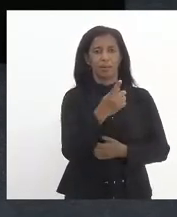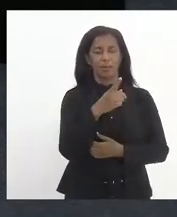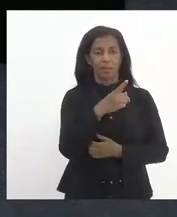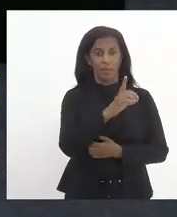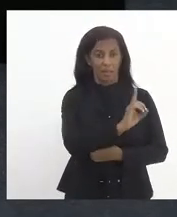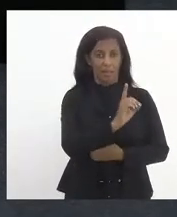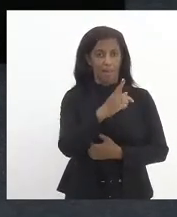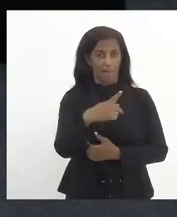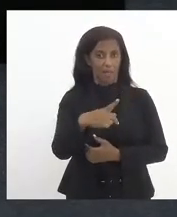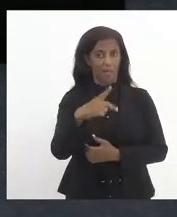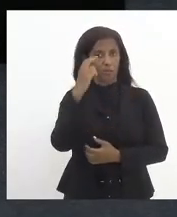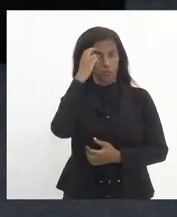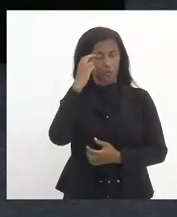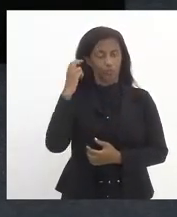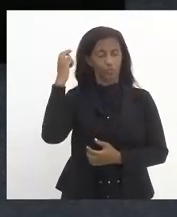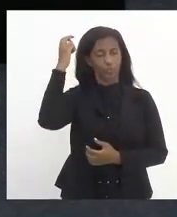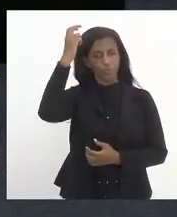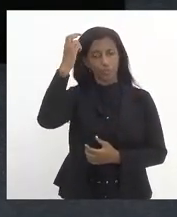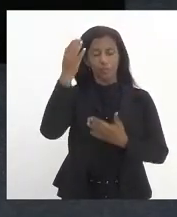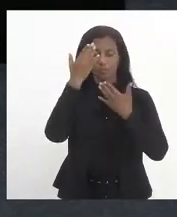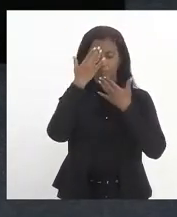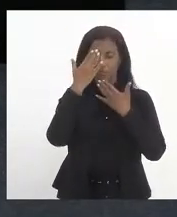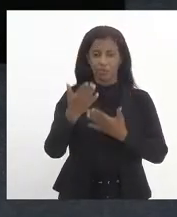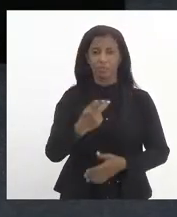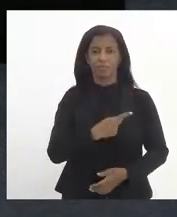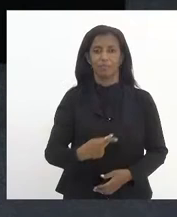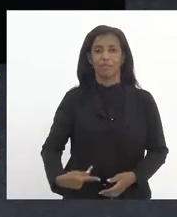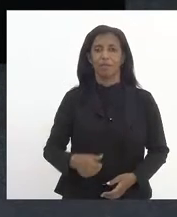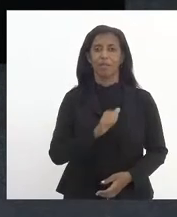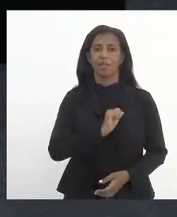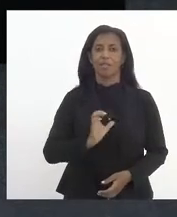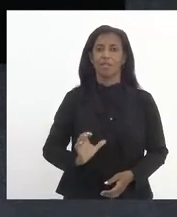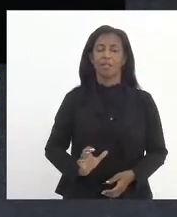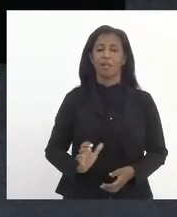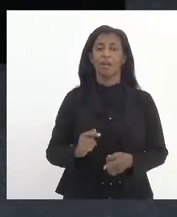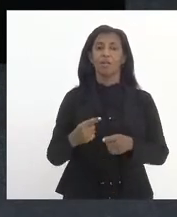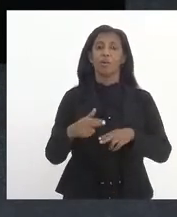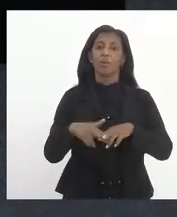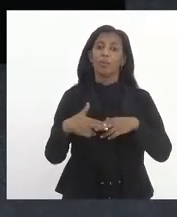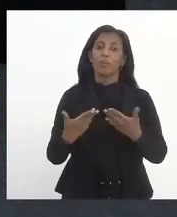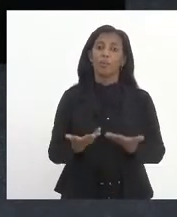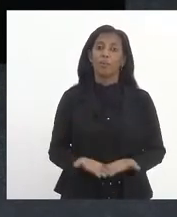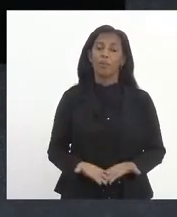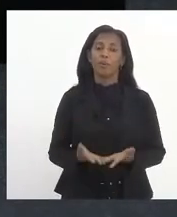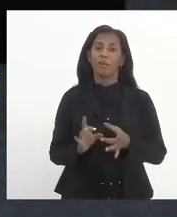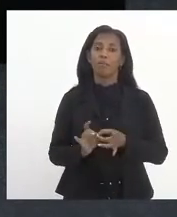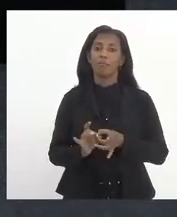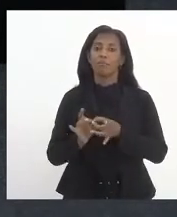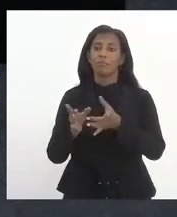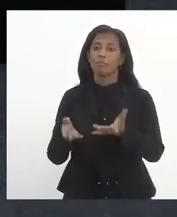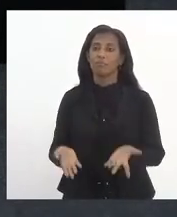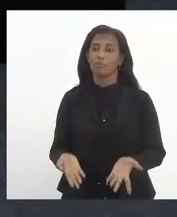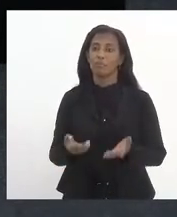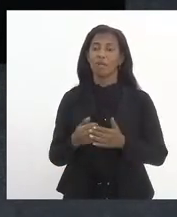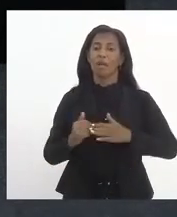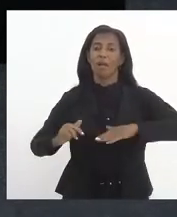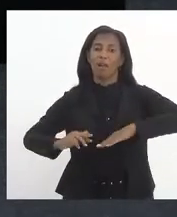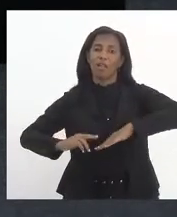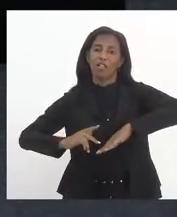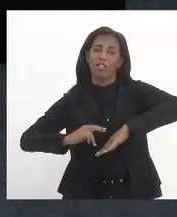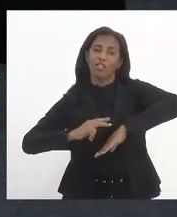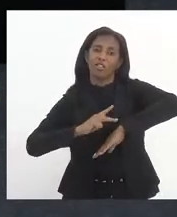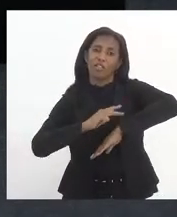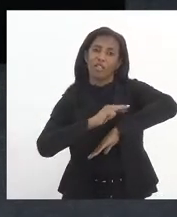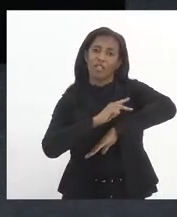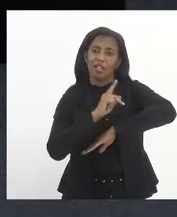Assembleia Legislativa, agradecer ao presidente André Siciliano por ter disponibilizado a escadaria